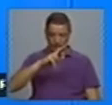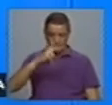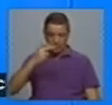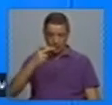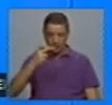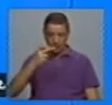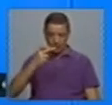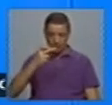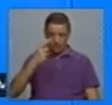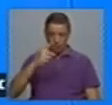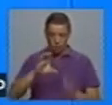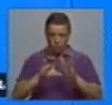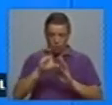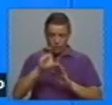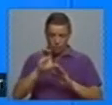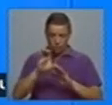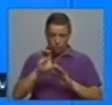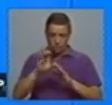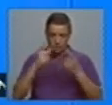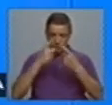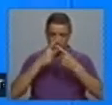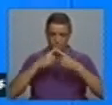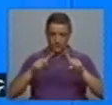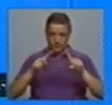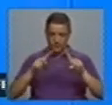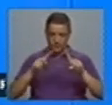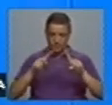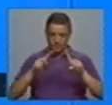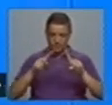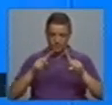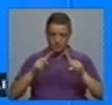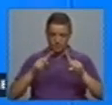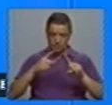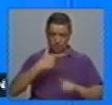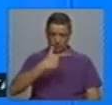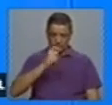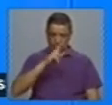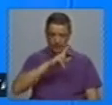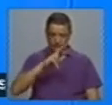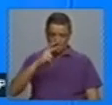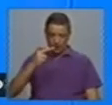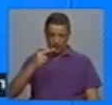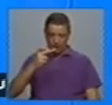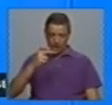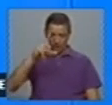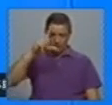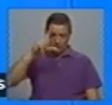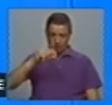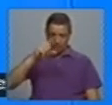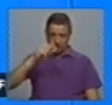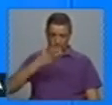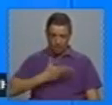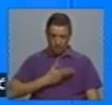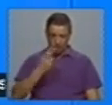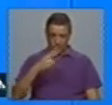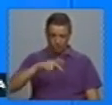disso, em condições físicas completamente diferentes das que encontramos na Terra, também se conseguem formar dunas,